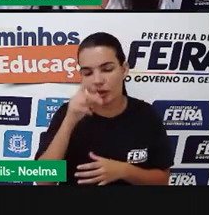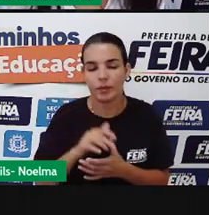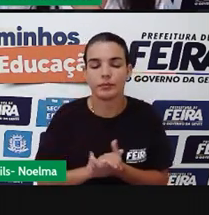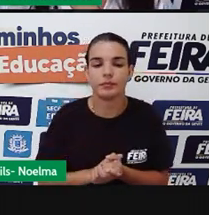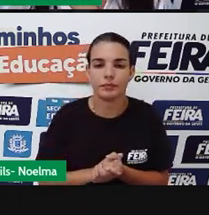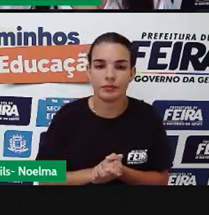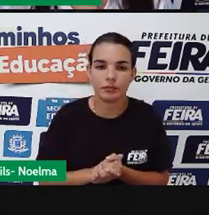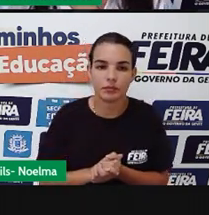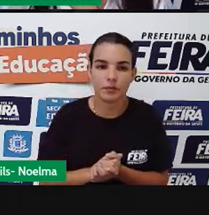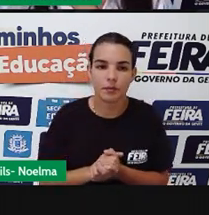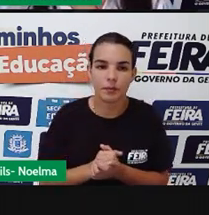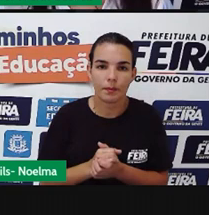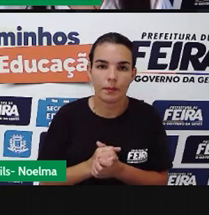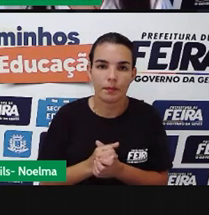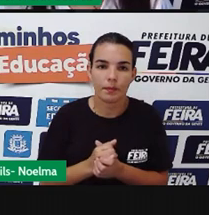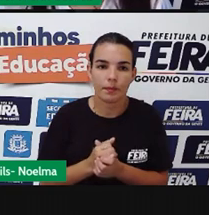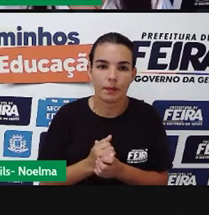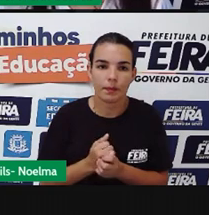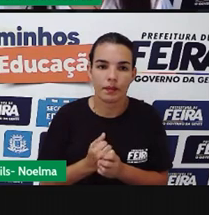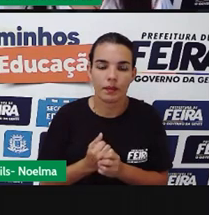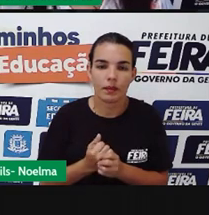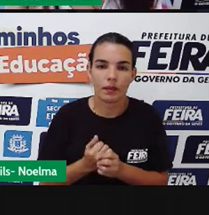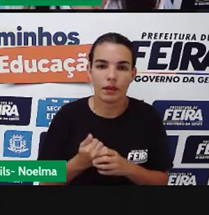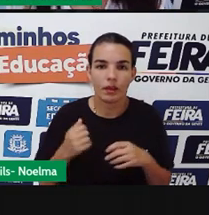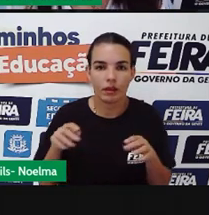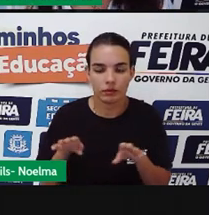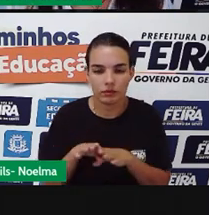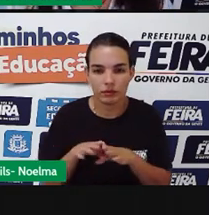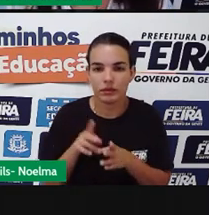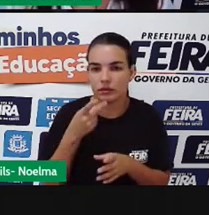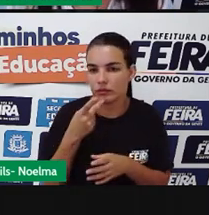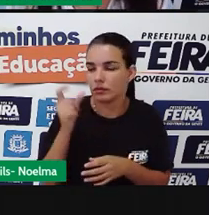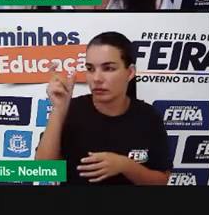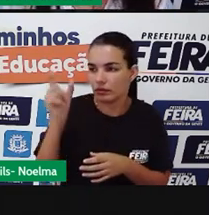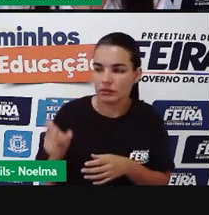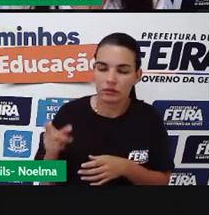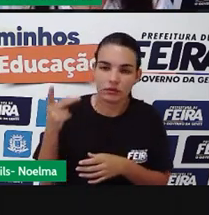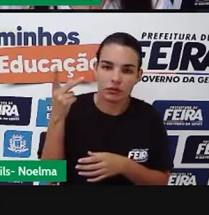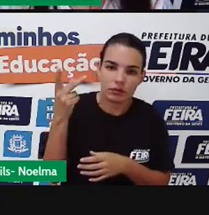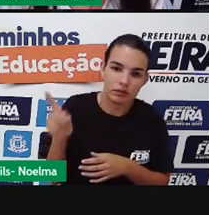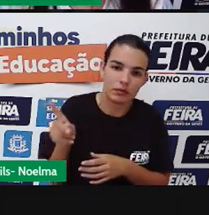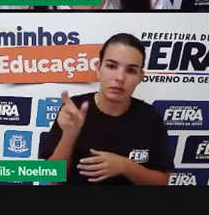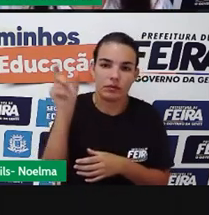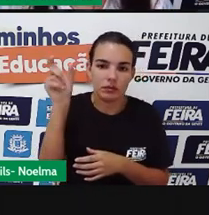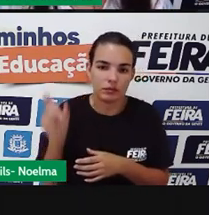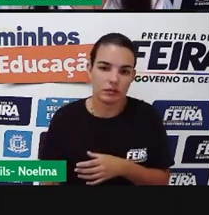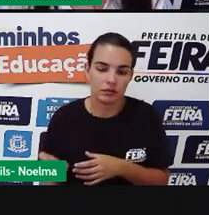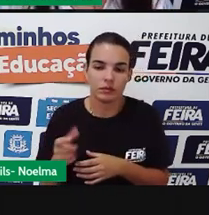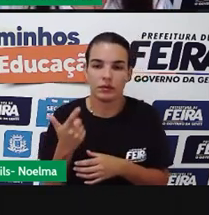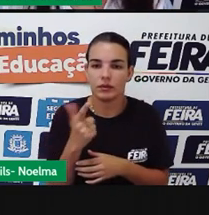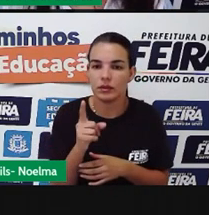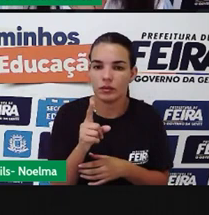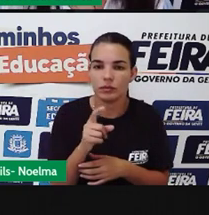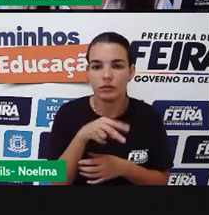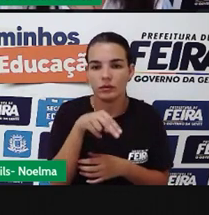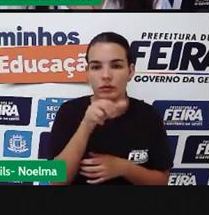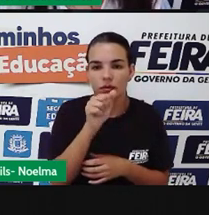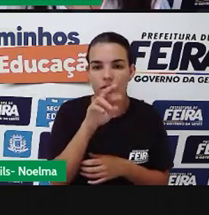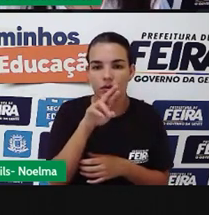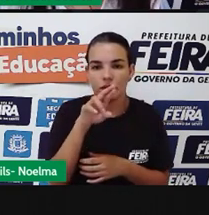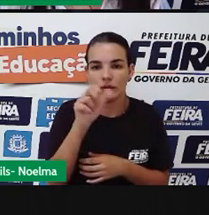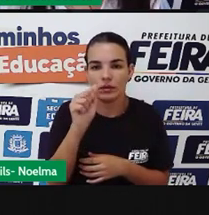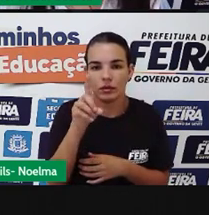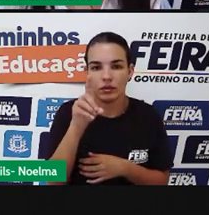já coloca a fala do personagem, a gente sabe que a fala é de alguém. Seria este personagem e não do narrador.